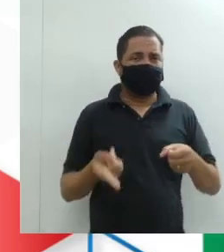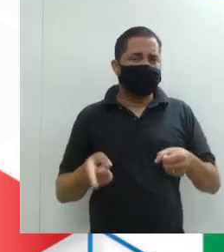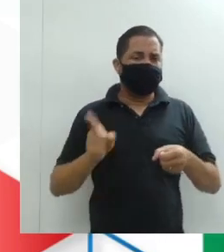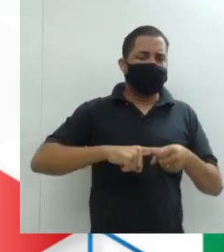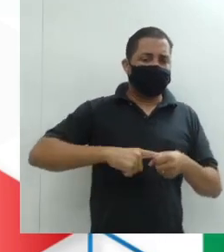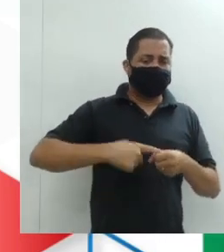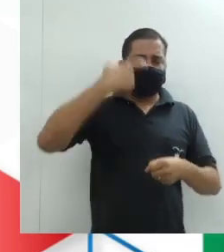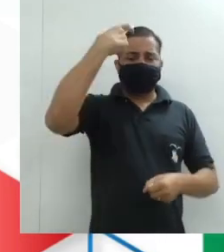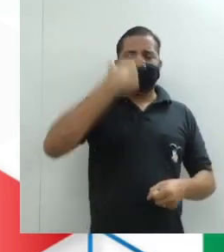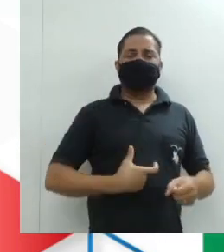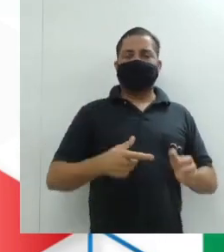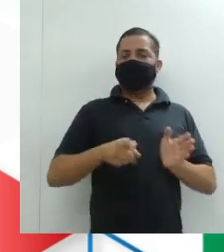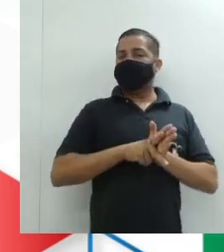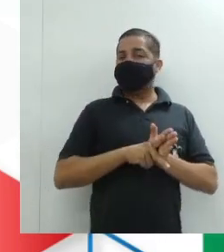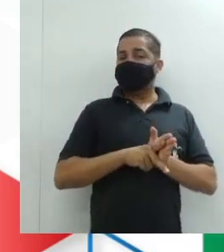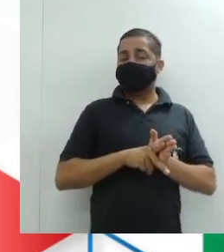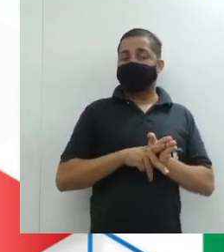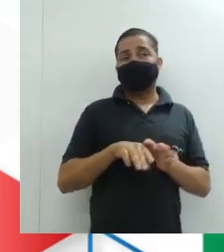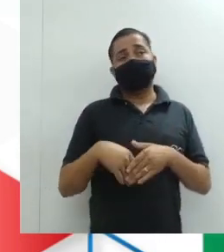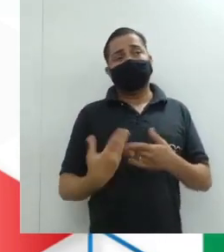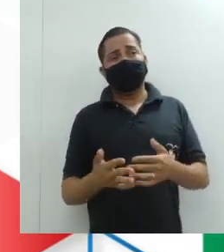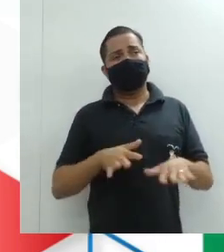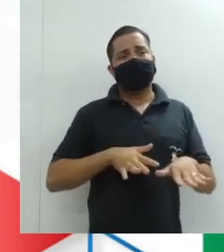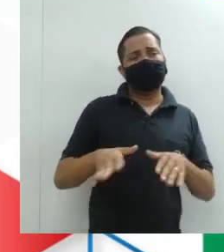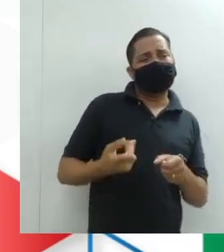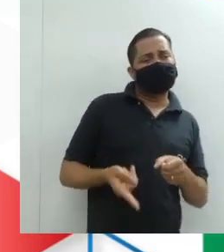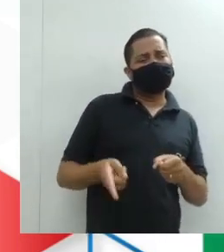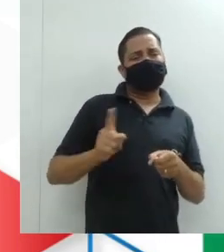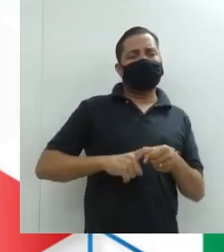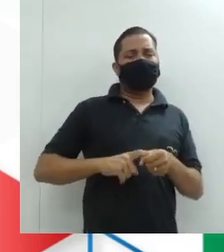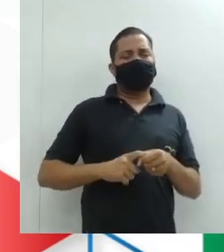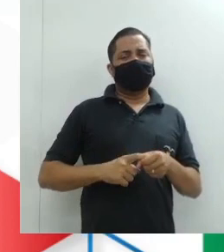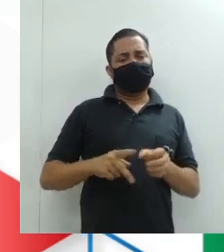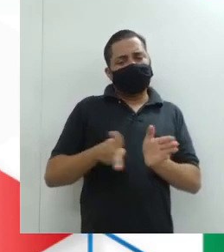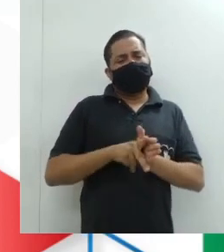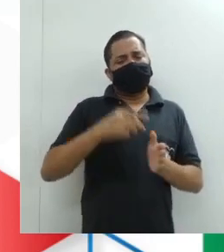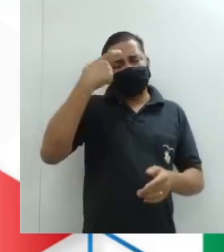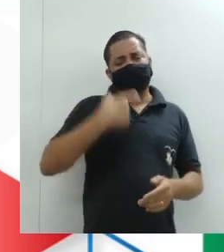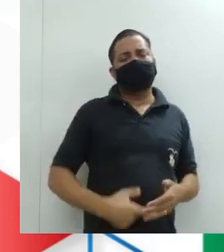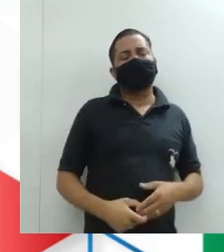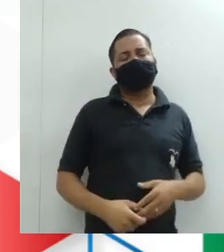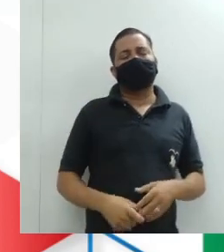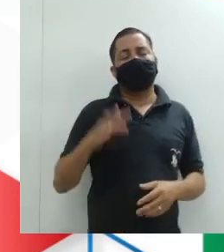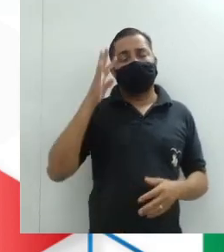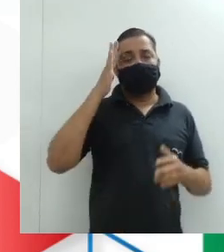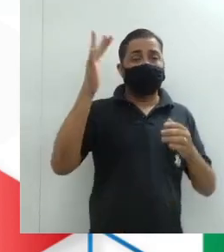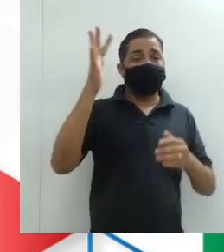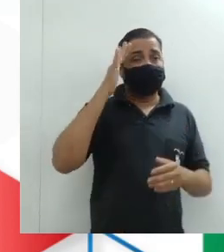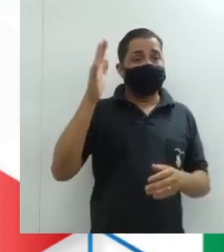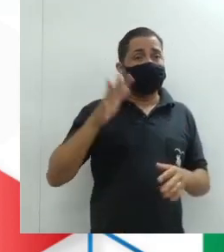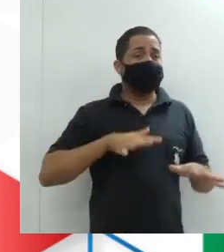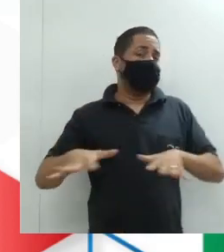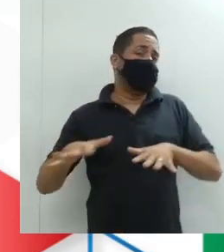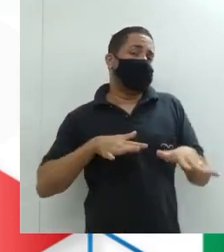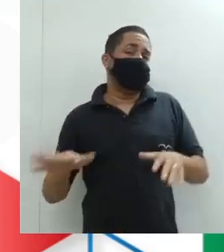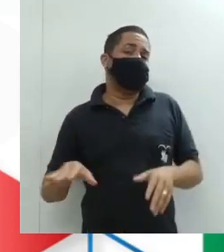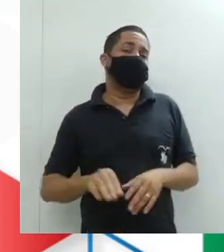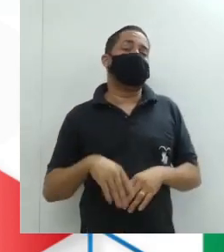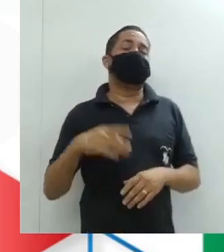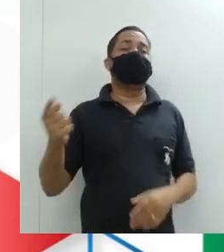si mesmo, ou movimento de retorno a si mesmo. A reflexão é o movimento pelo qual